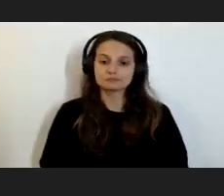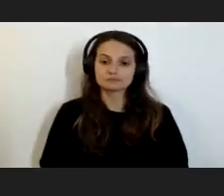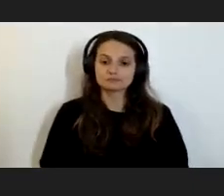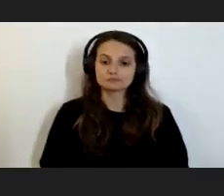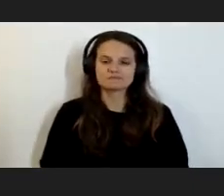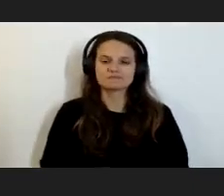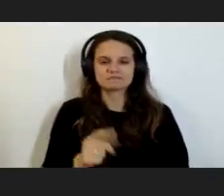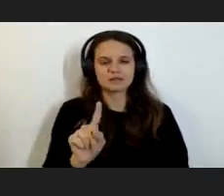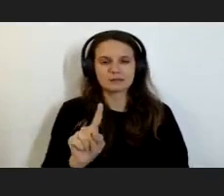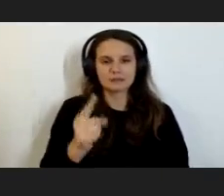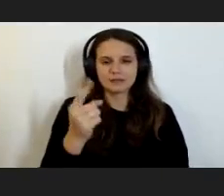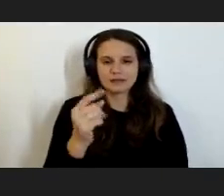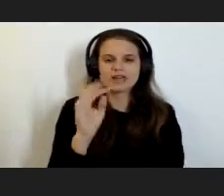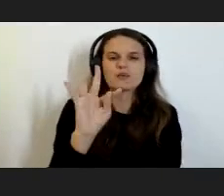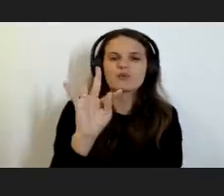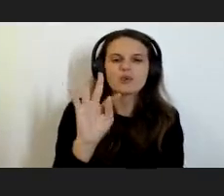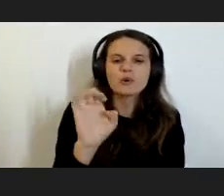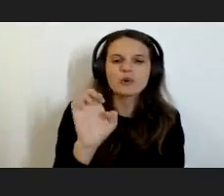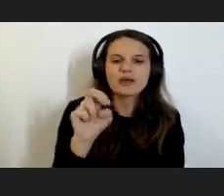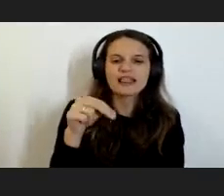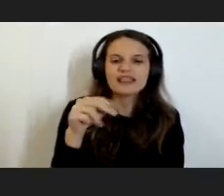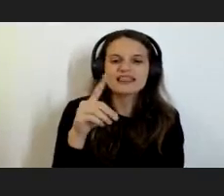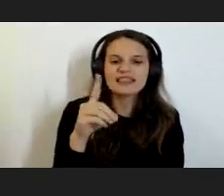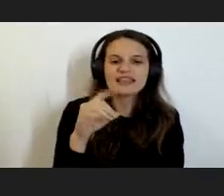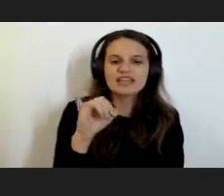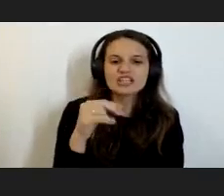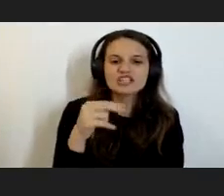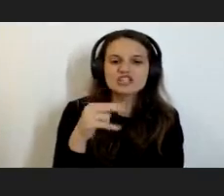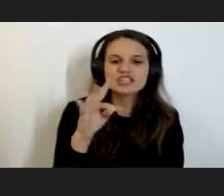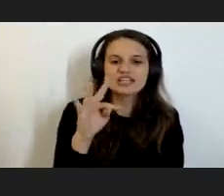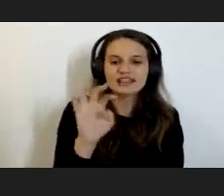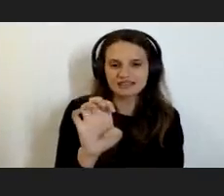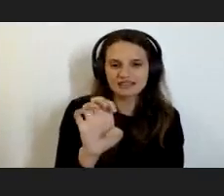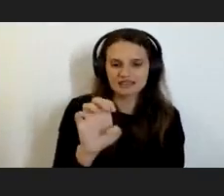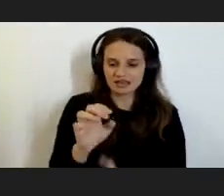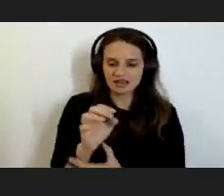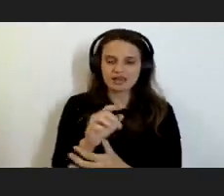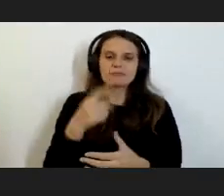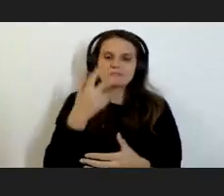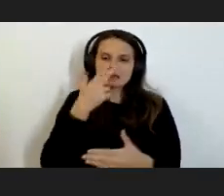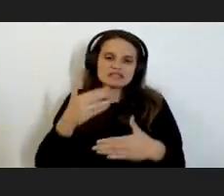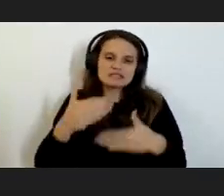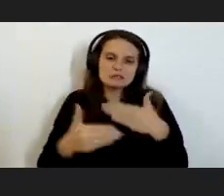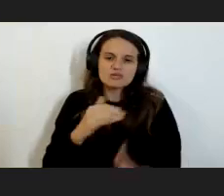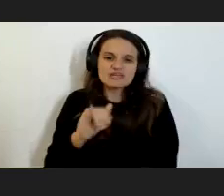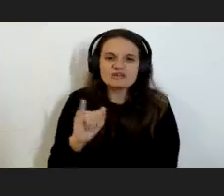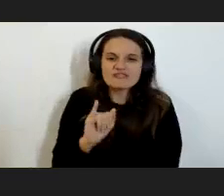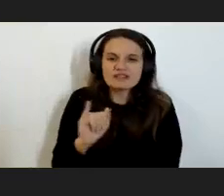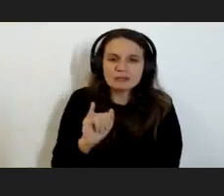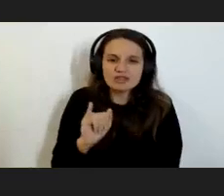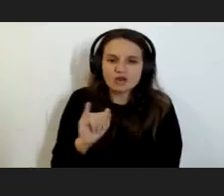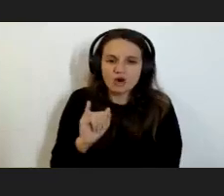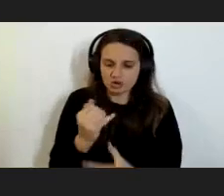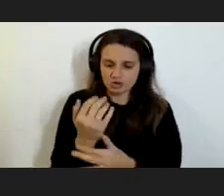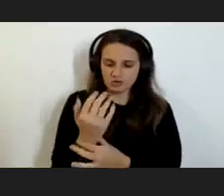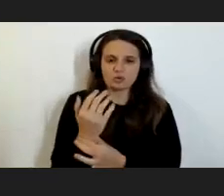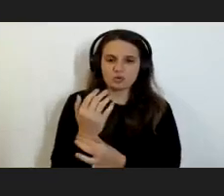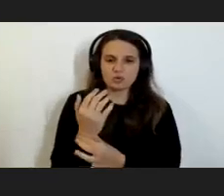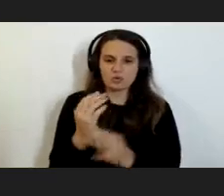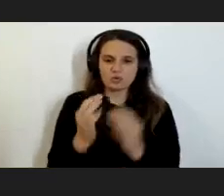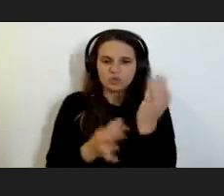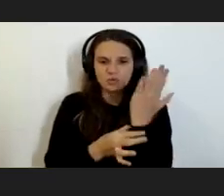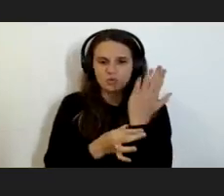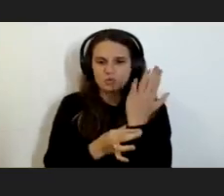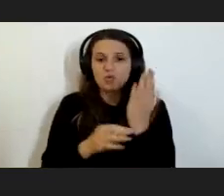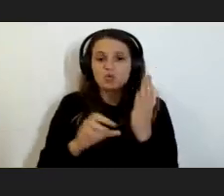Tendinite. A tendinite, que é um processo inflamatório no tendão, ou uma